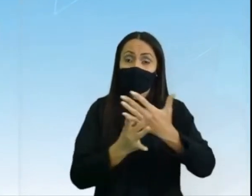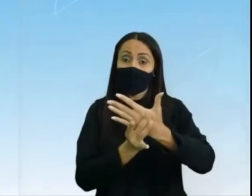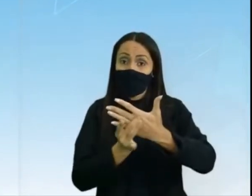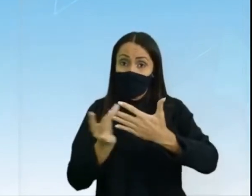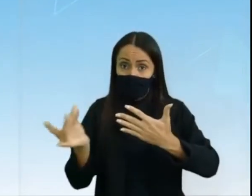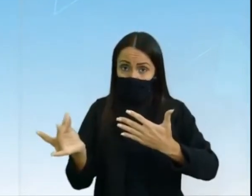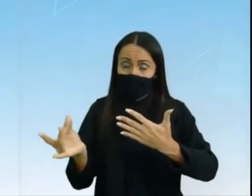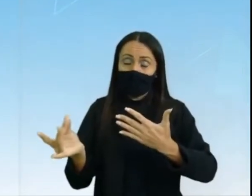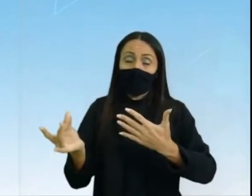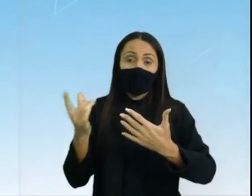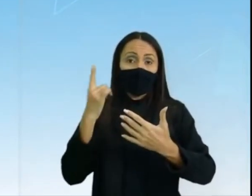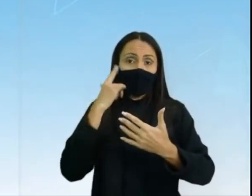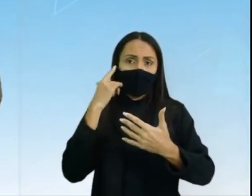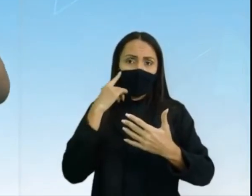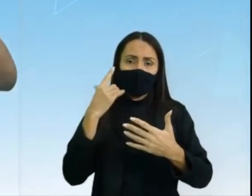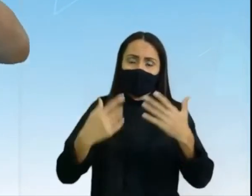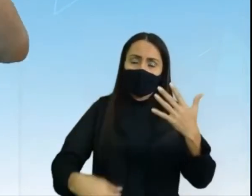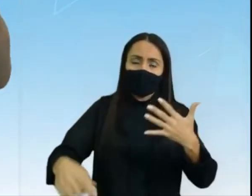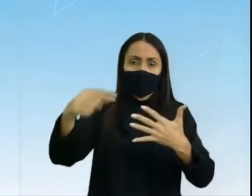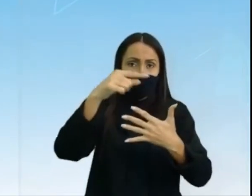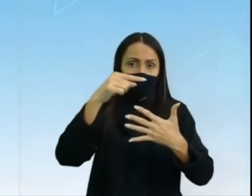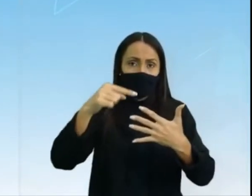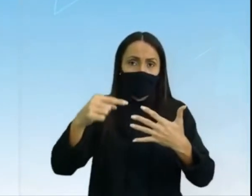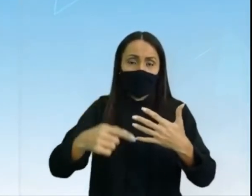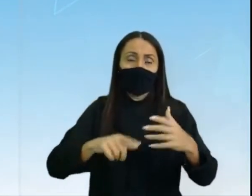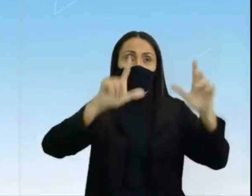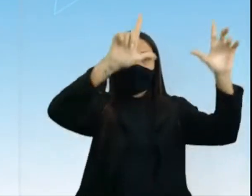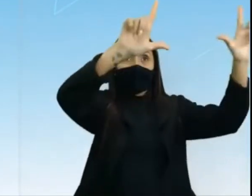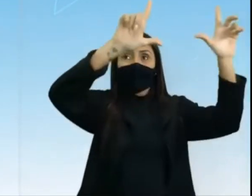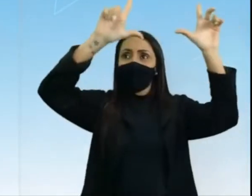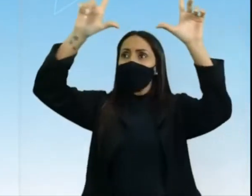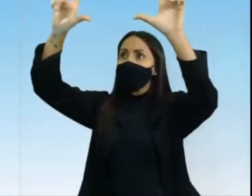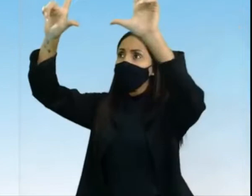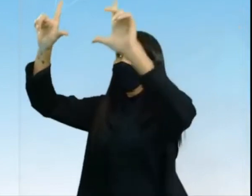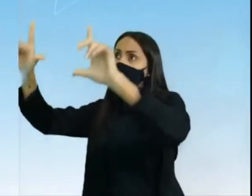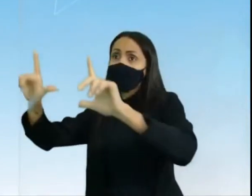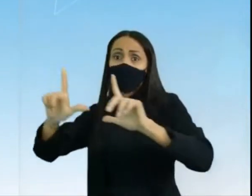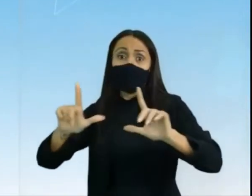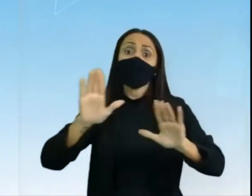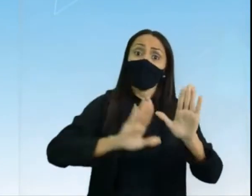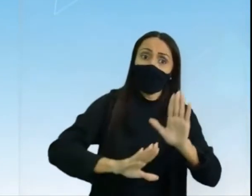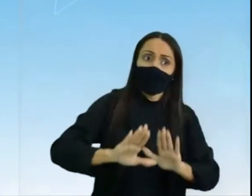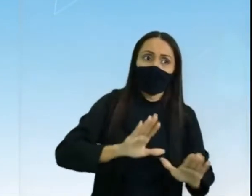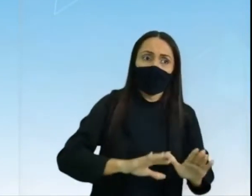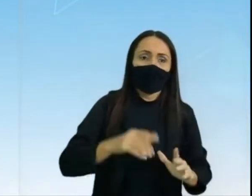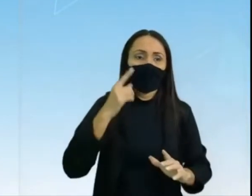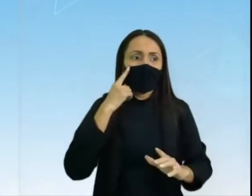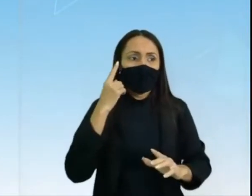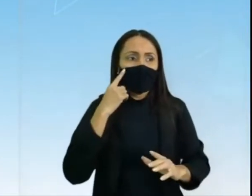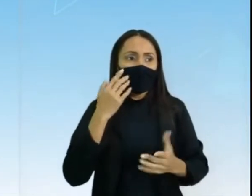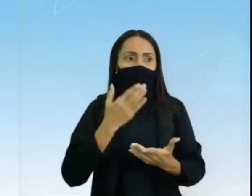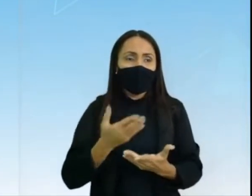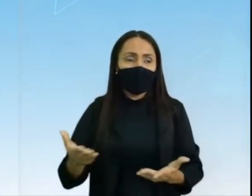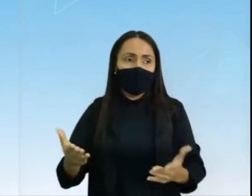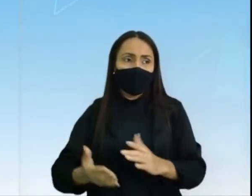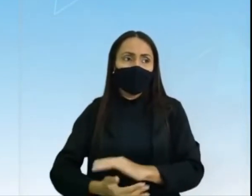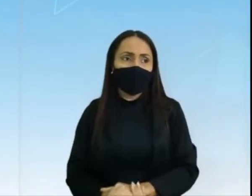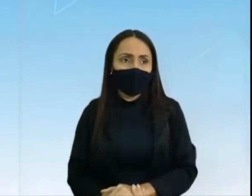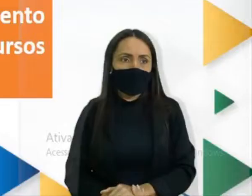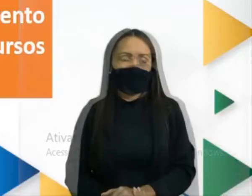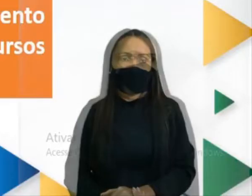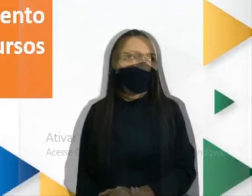certo? Quando forem compor a questão do cartaz, tomar um cuidado. Vejam aí que eu trago para vocês sobre a questão